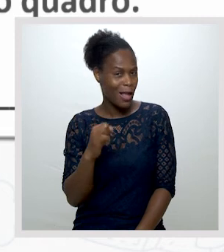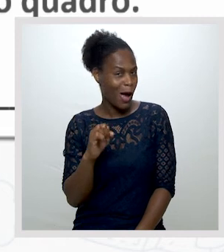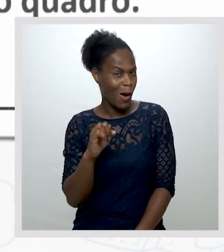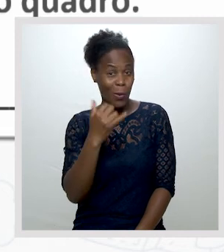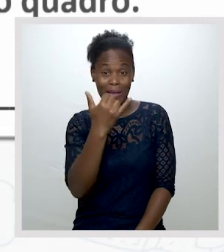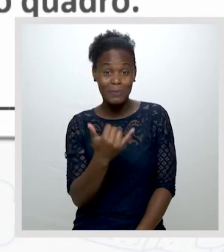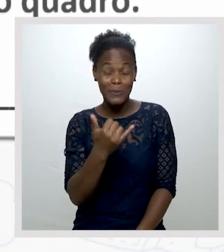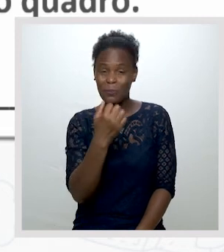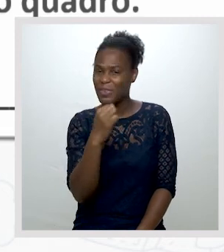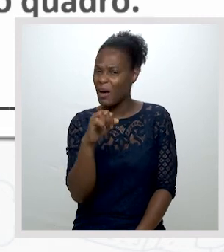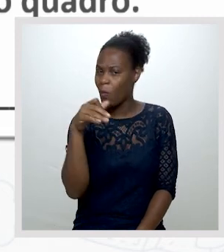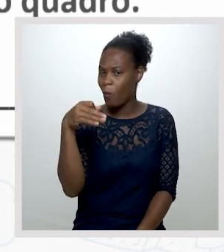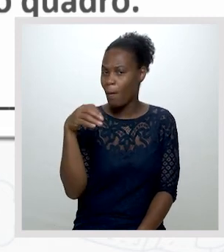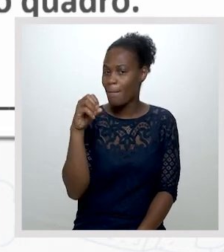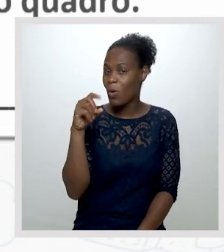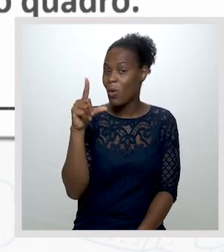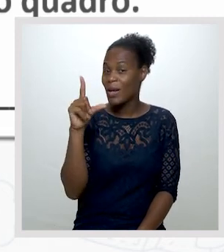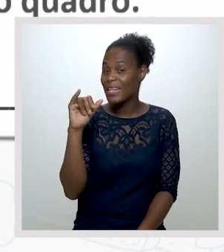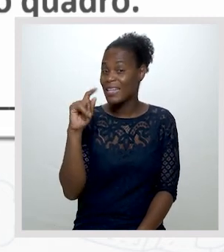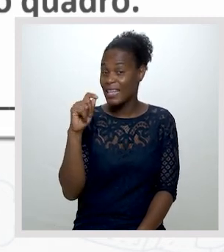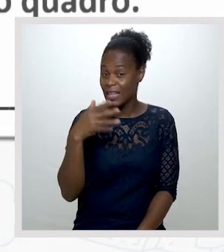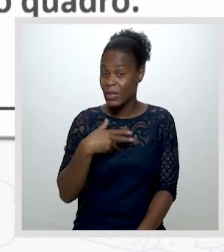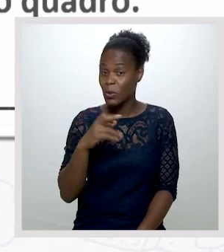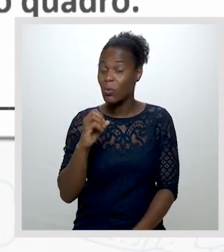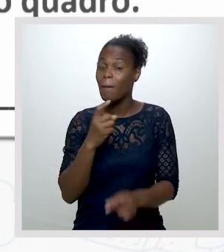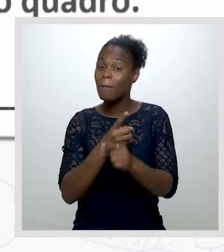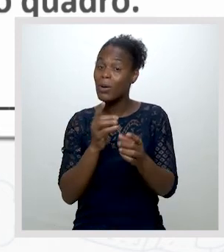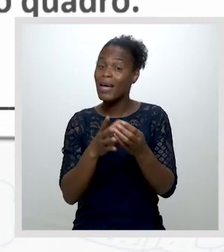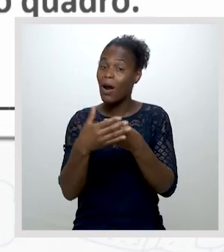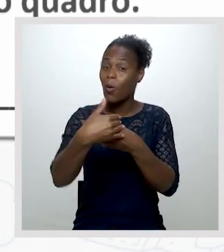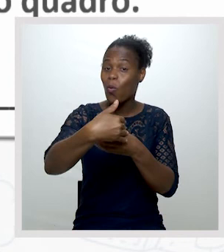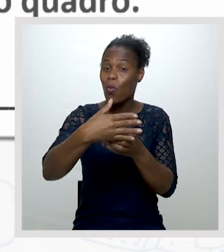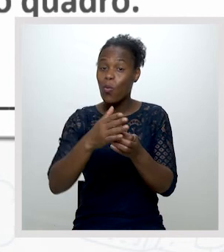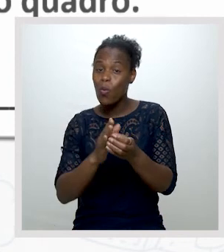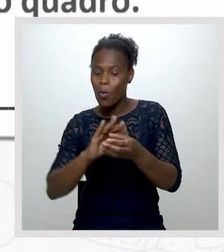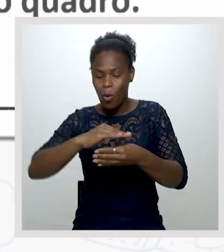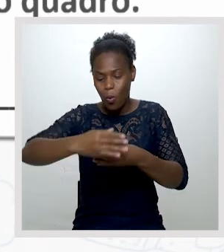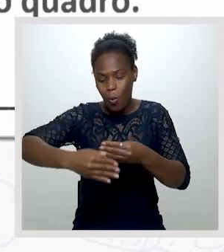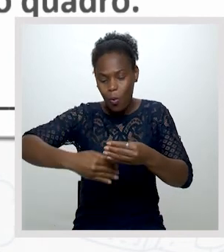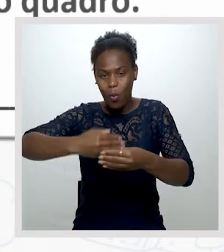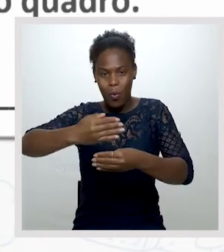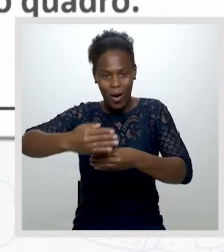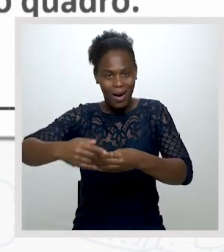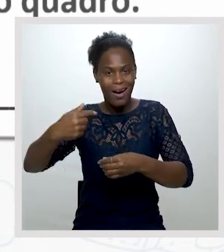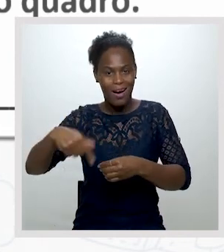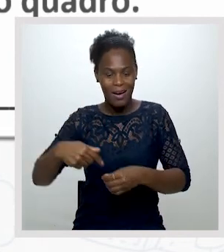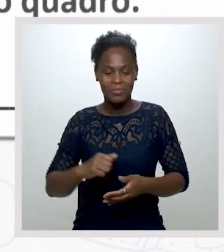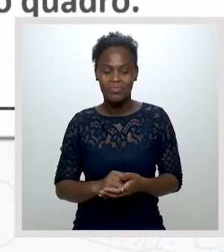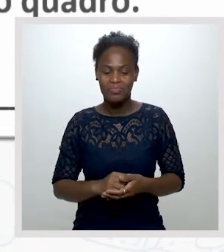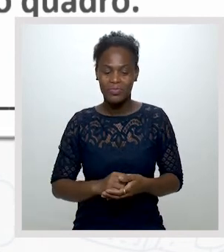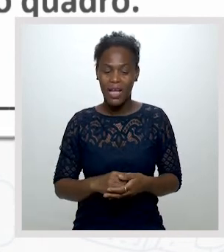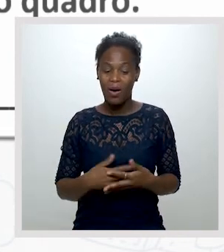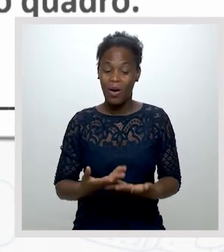um não poliedro, porque apresenta superfície curva.